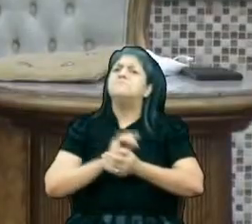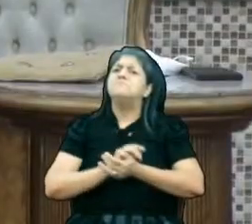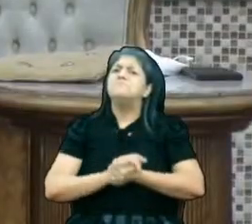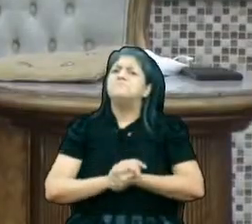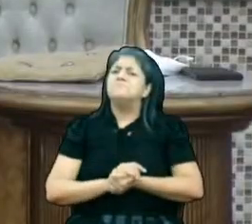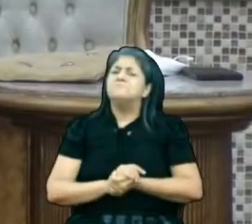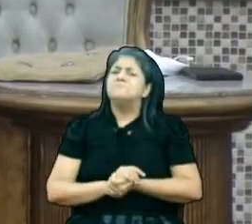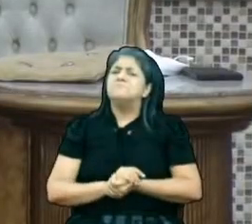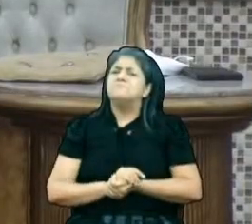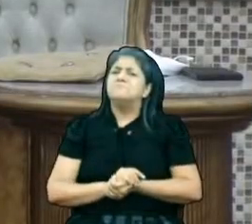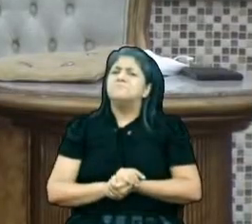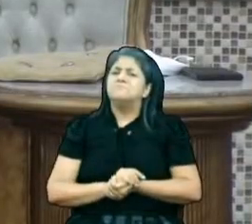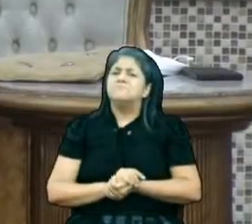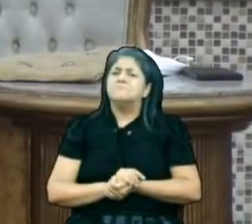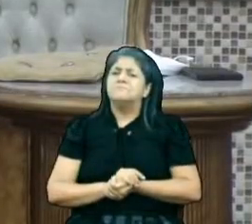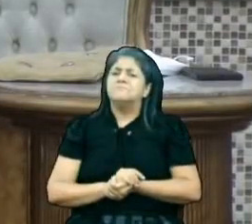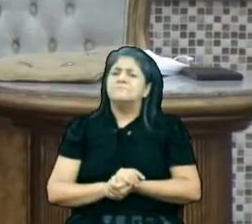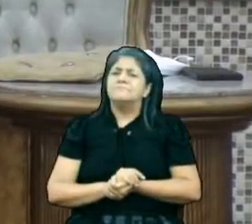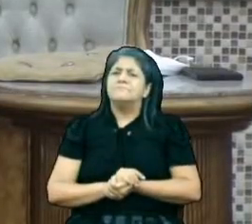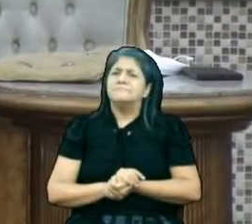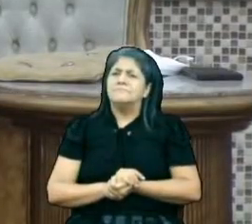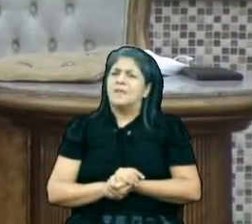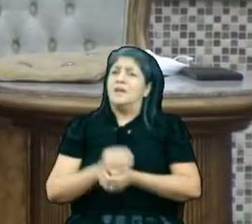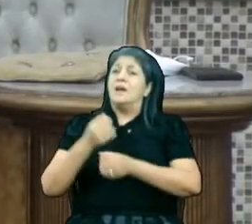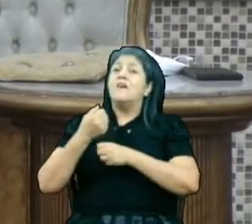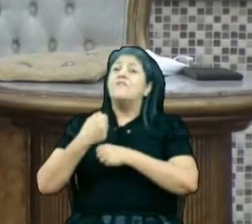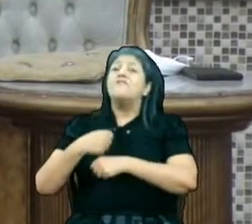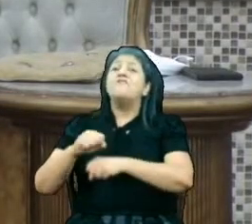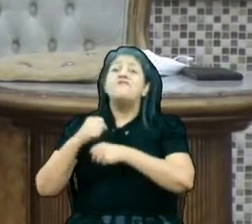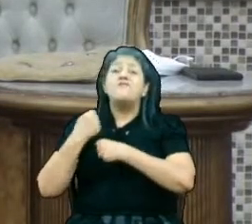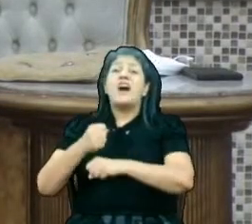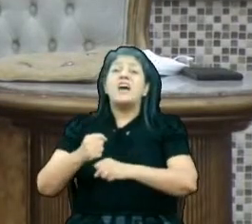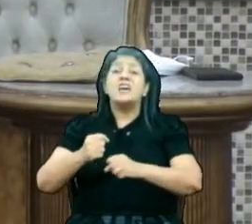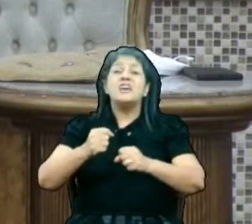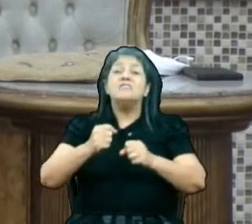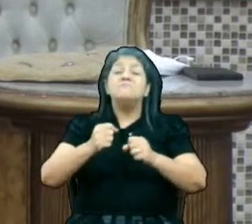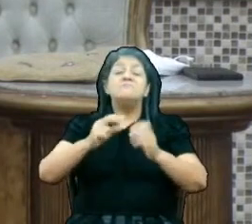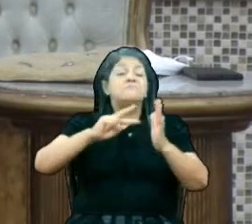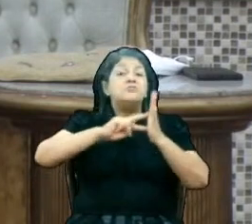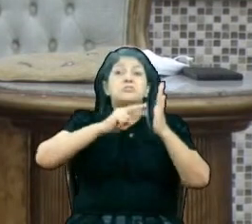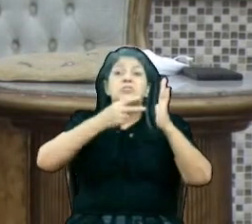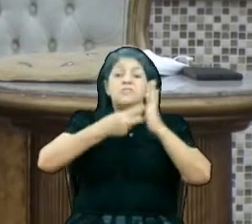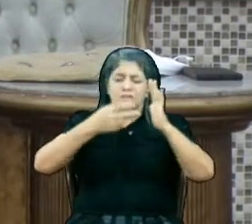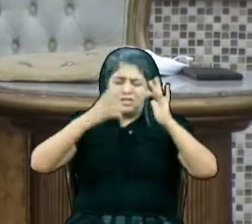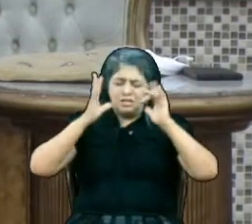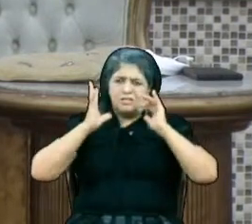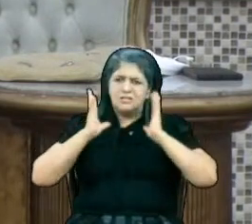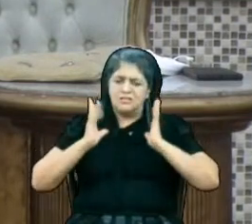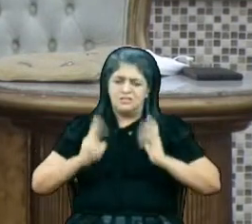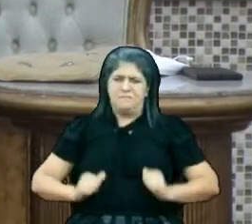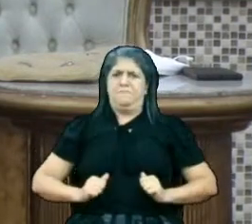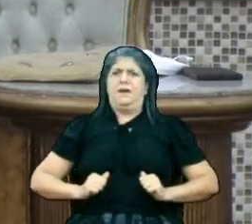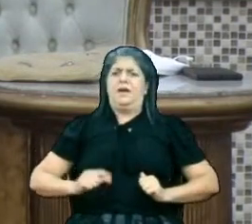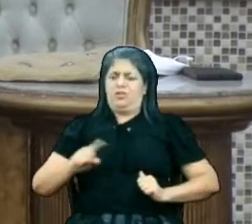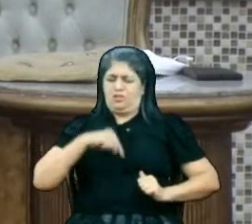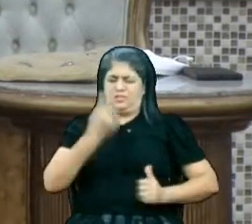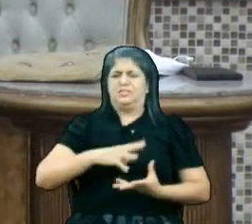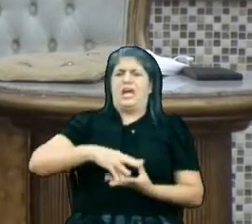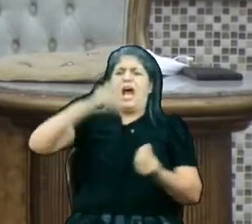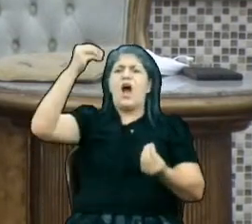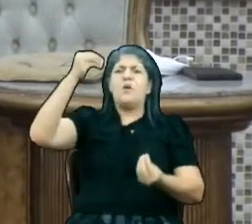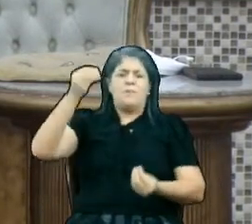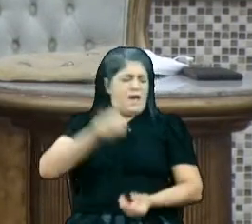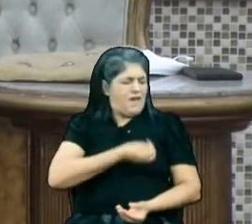aleluia a varrer a casa fala de uma limpeza que eu preciso acontecer na nossa vida